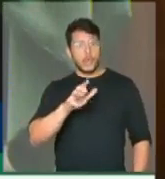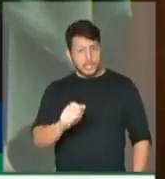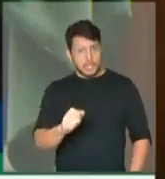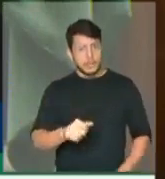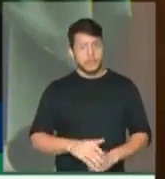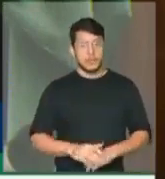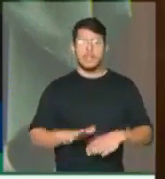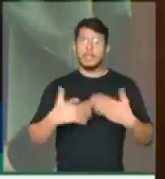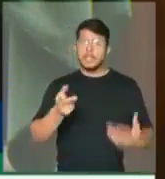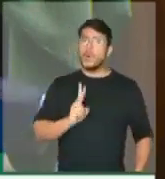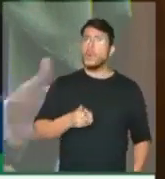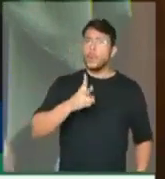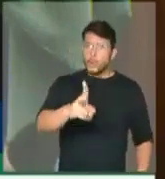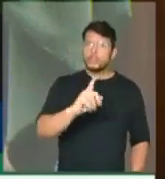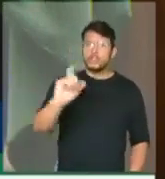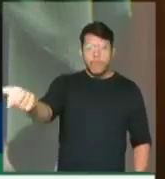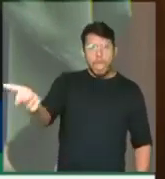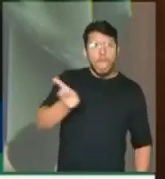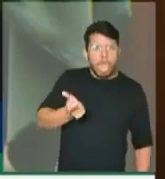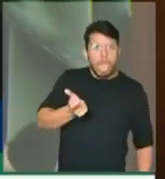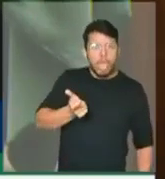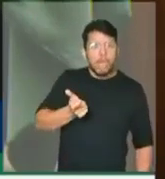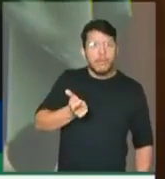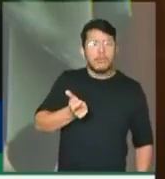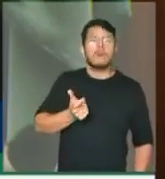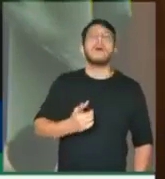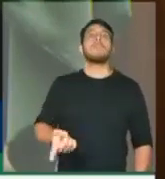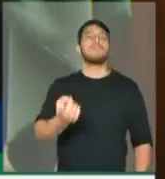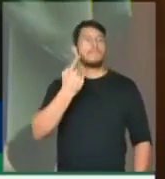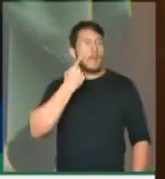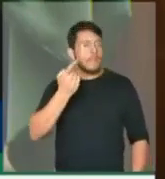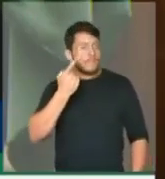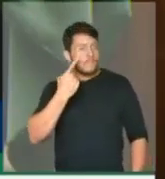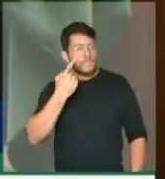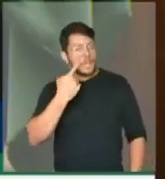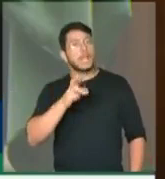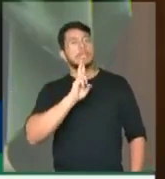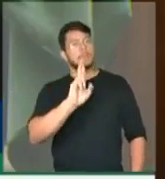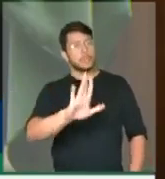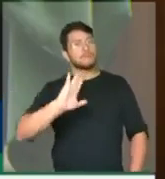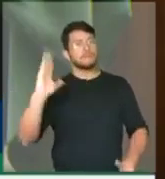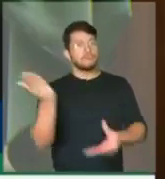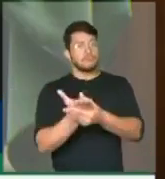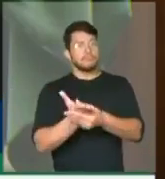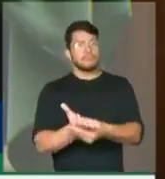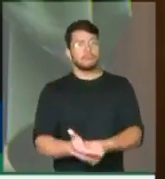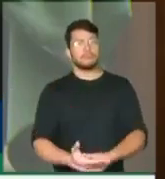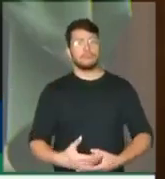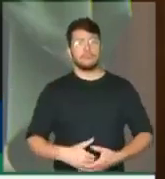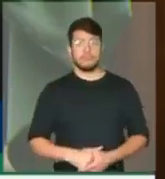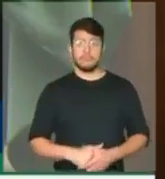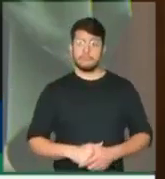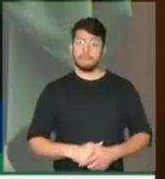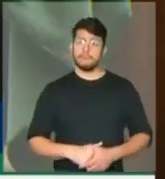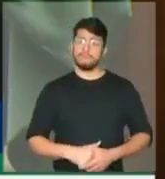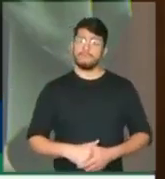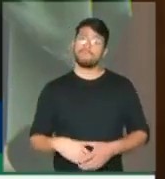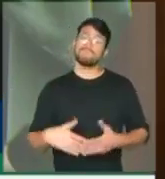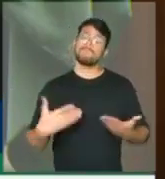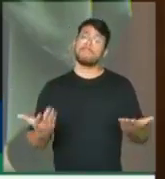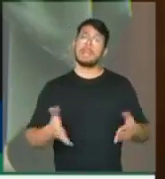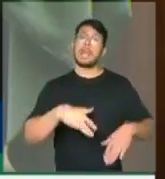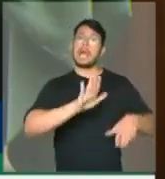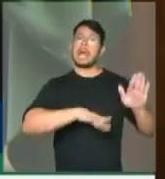as ameaças que vem fazendo, deputado. O senhor vai ter que responder por isso. É uma votação mesmo? O senhor muitas vezes